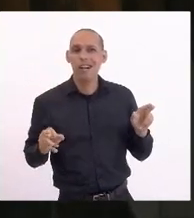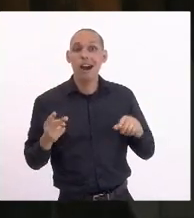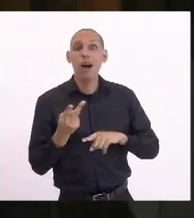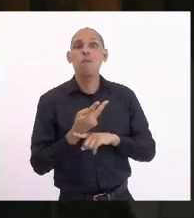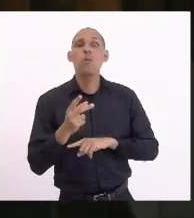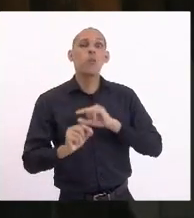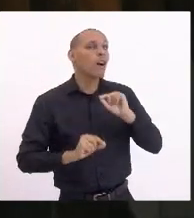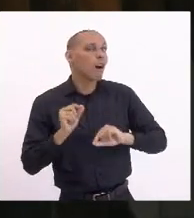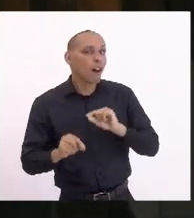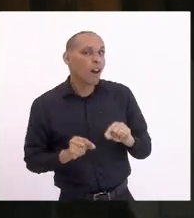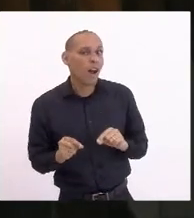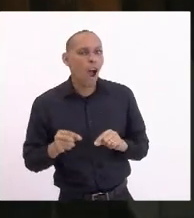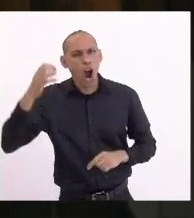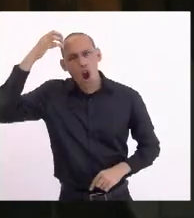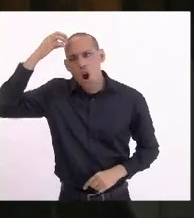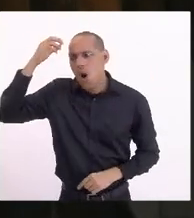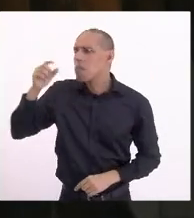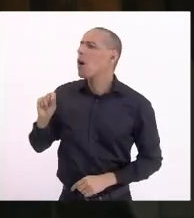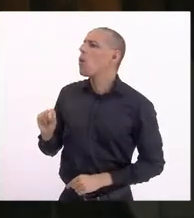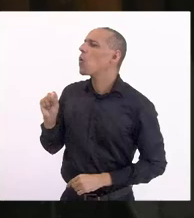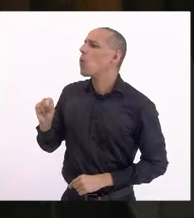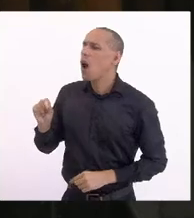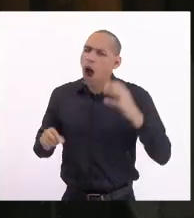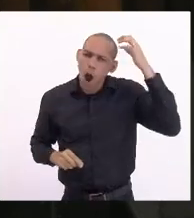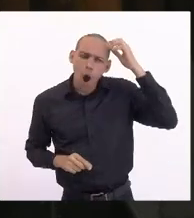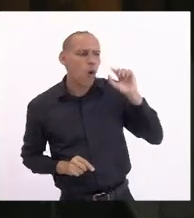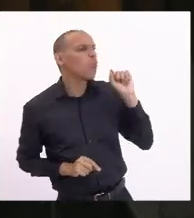procura-se buscar culpados.